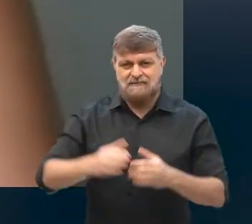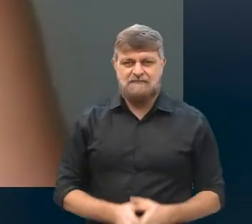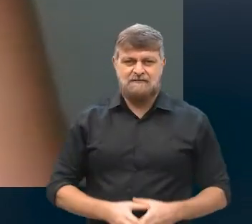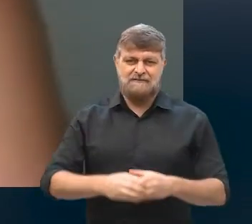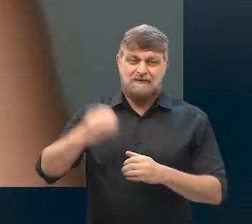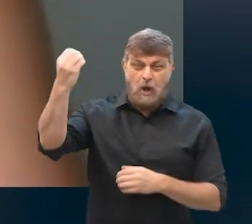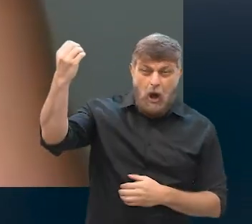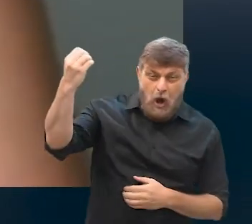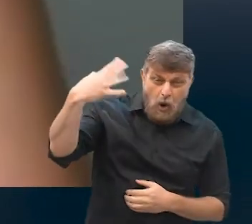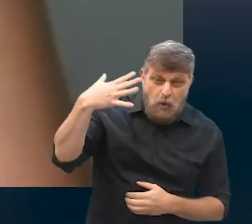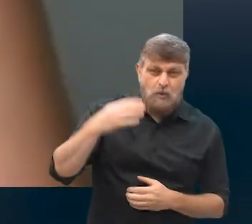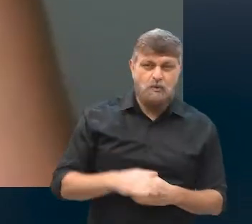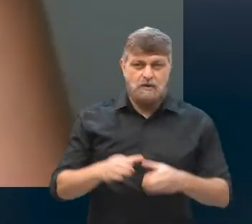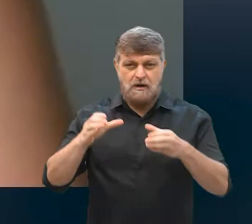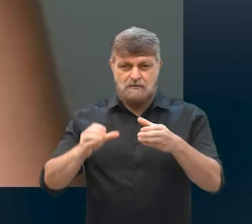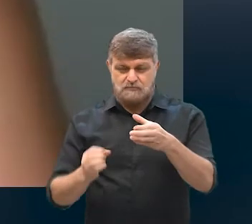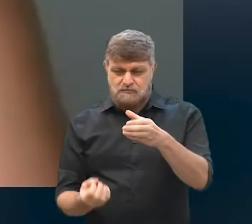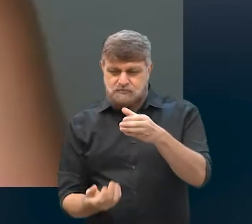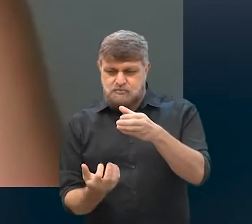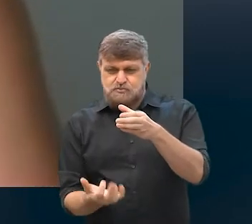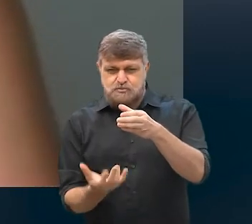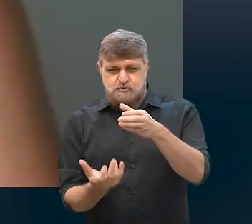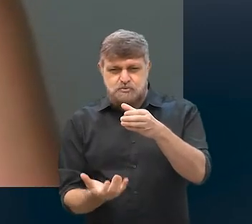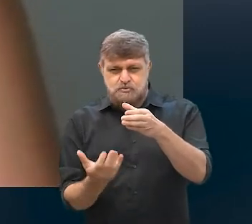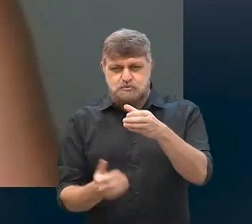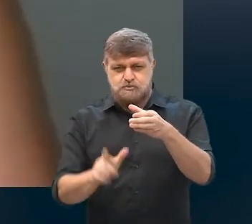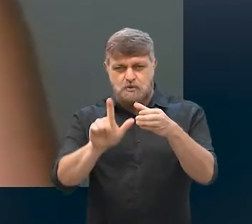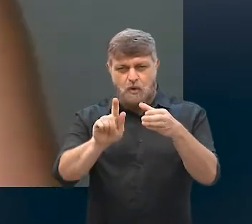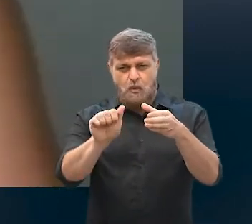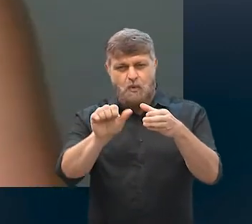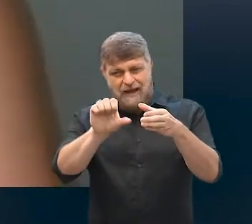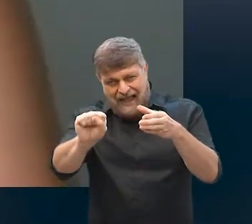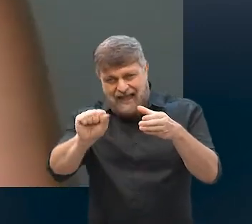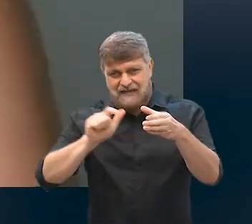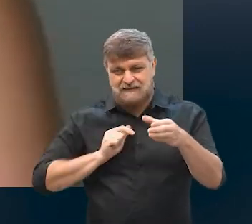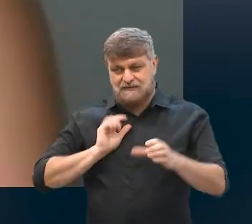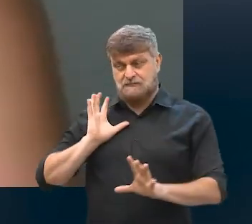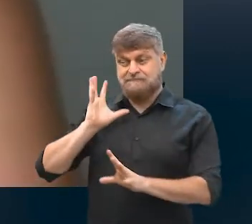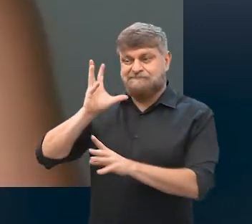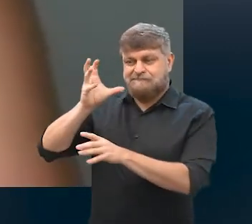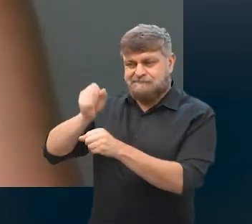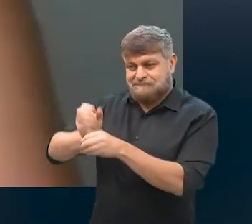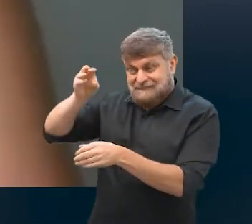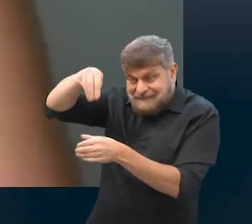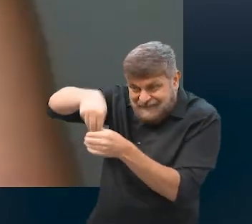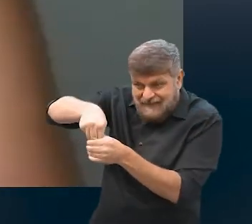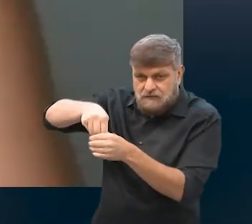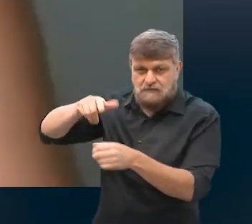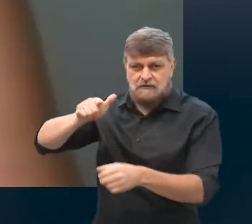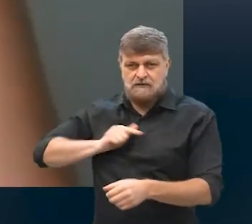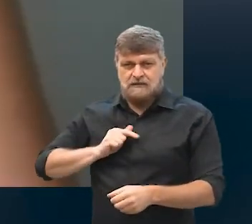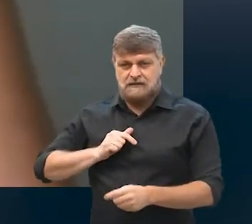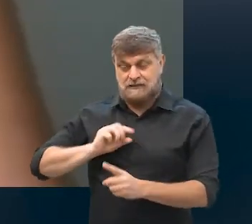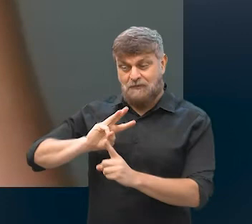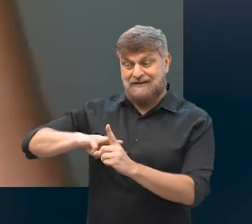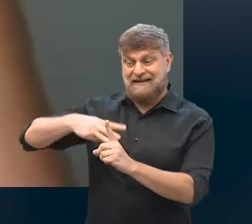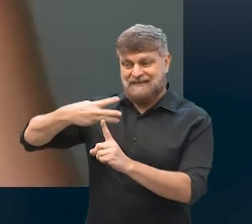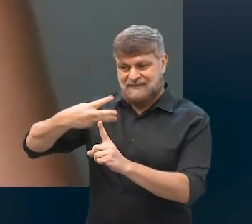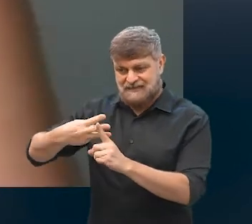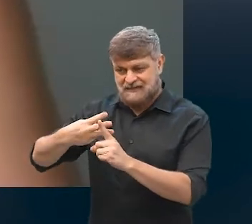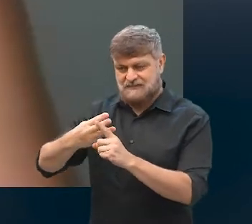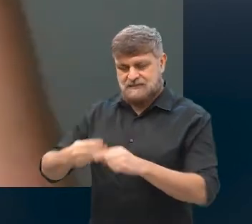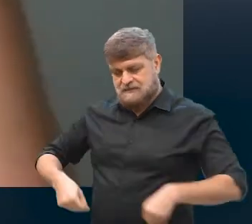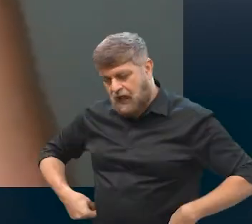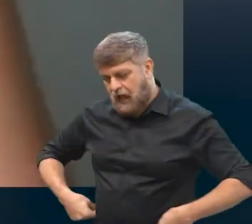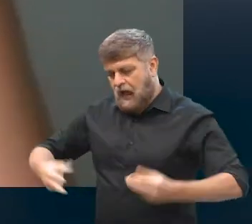da luz, tudo isso tem que estar embutido no preço, né? Então, fazendo essa conta de aproximadamente 3 vezes o custo